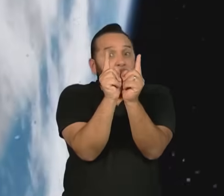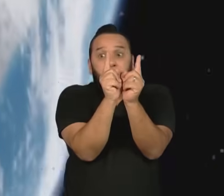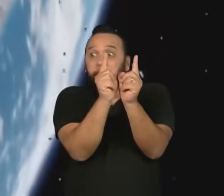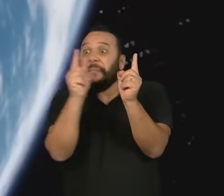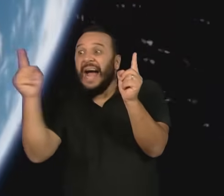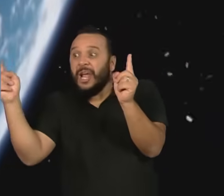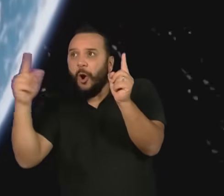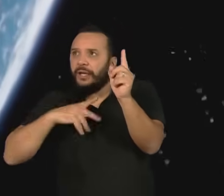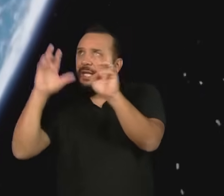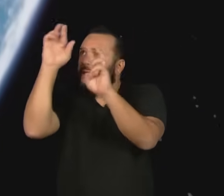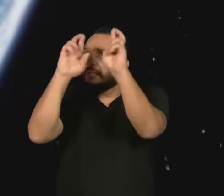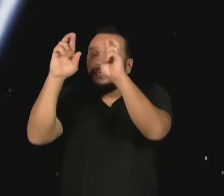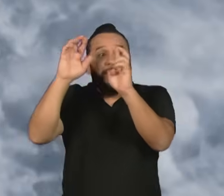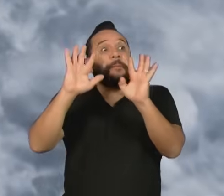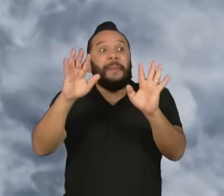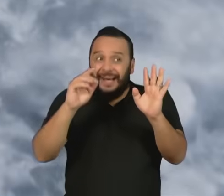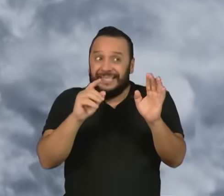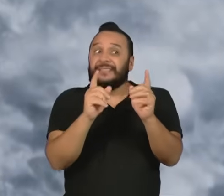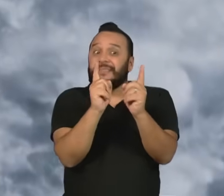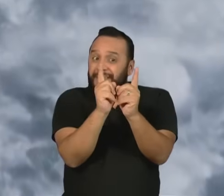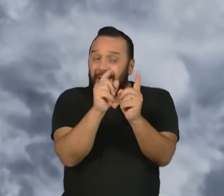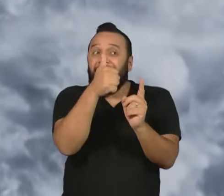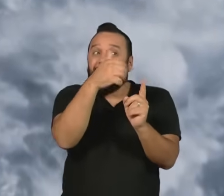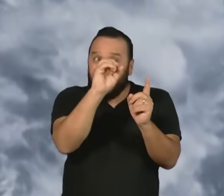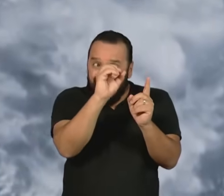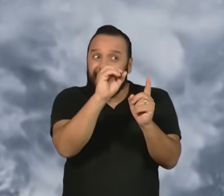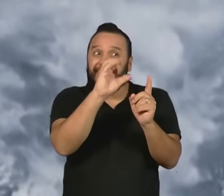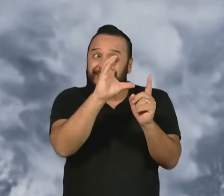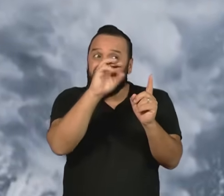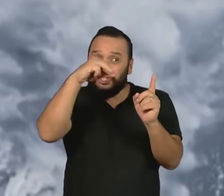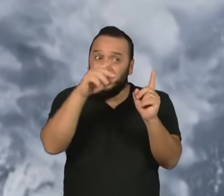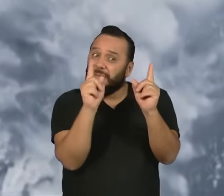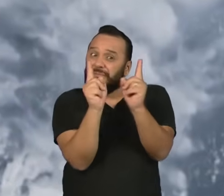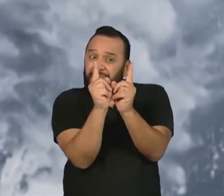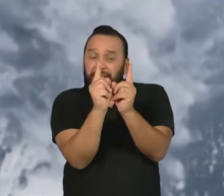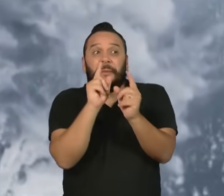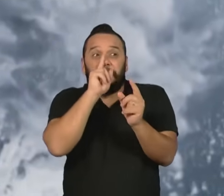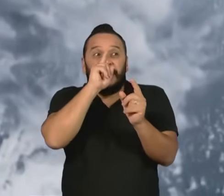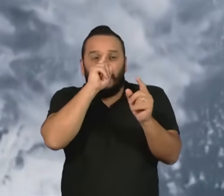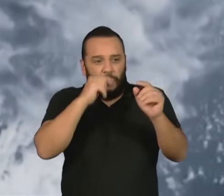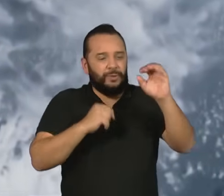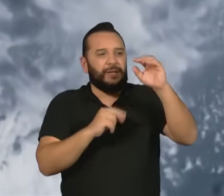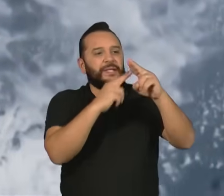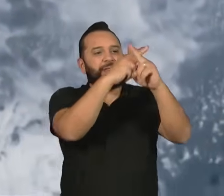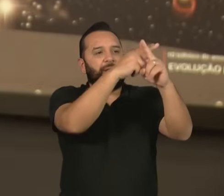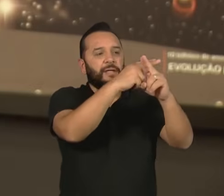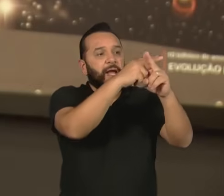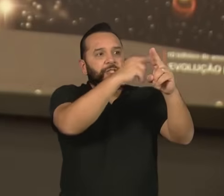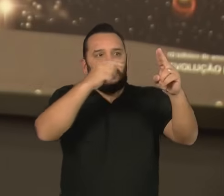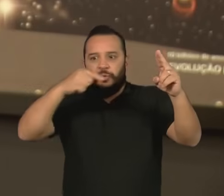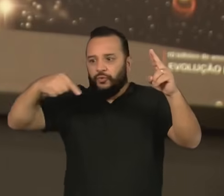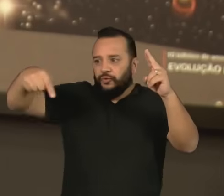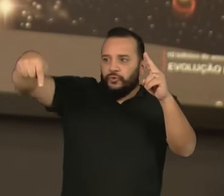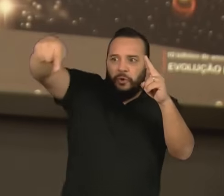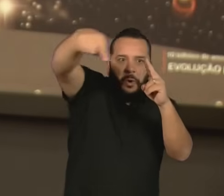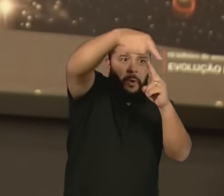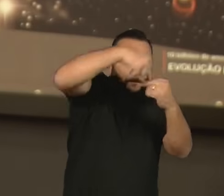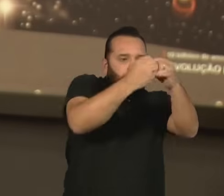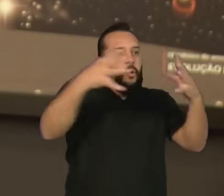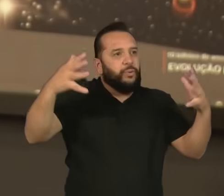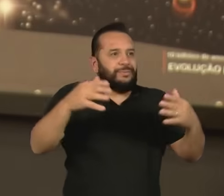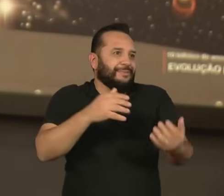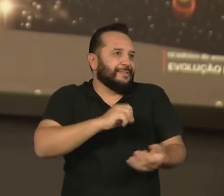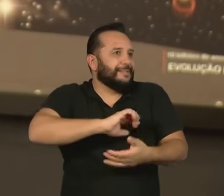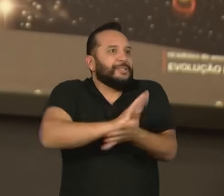termos de colisão com satélites ativos, colisão com a estação espacial. Fragmentos grandes, maiores que 10